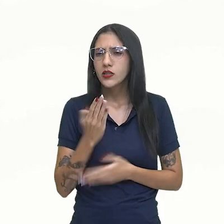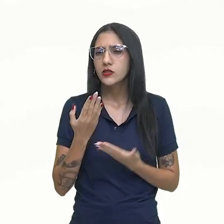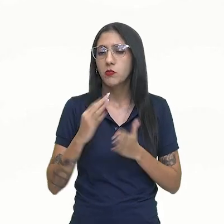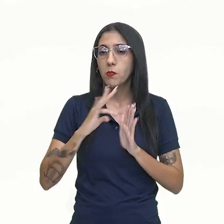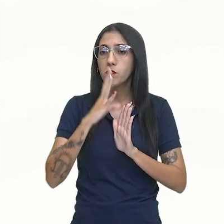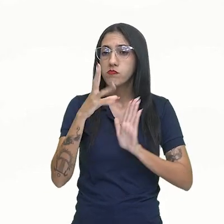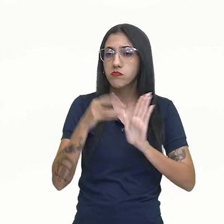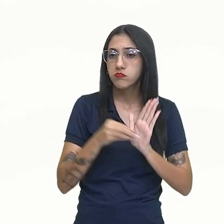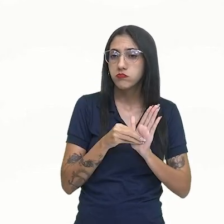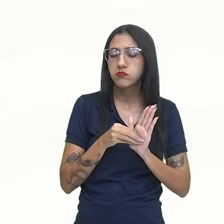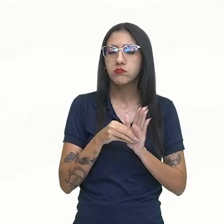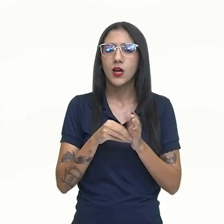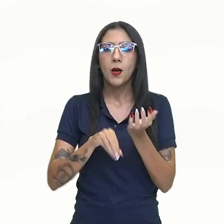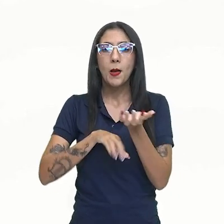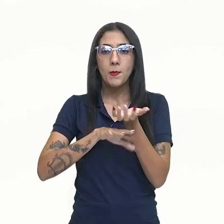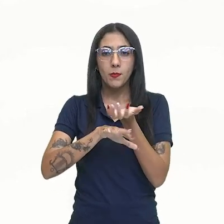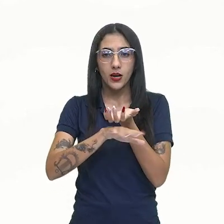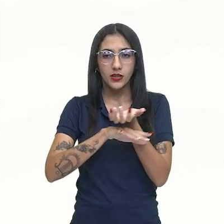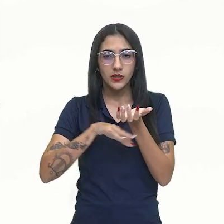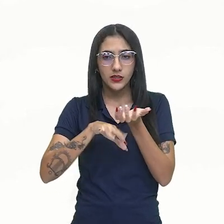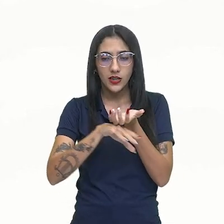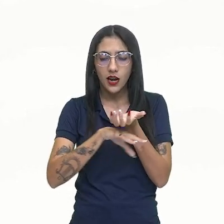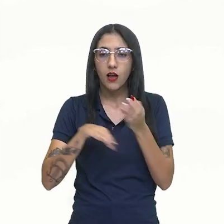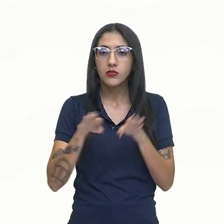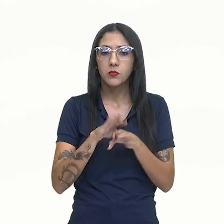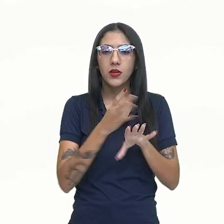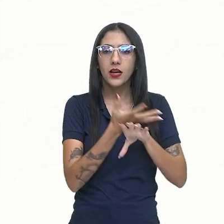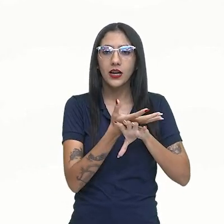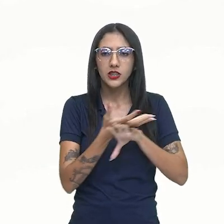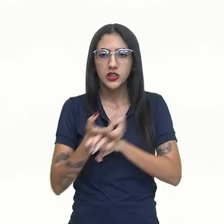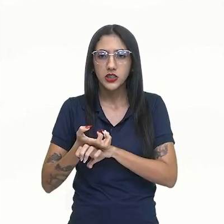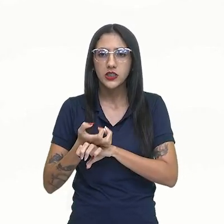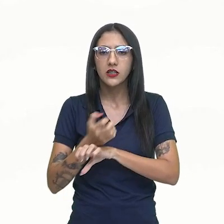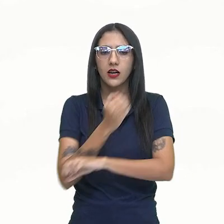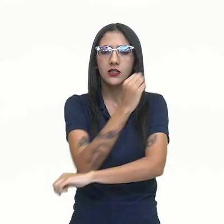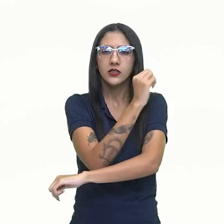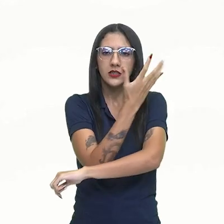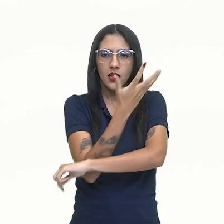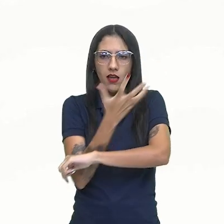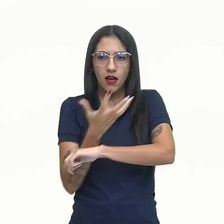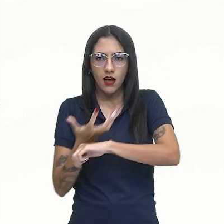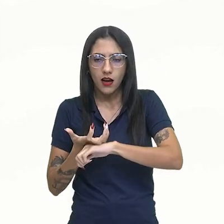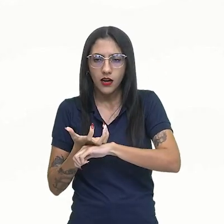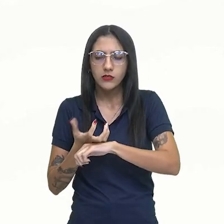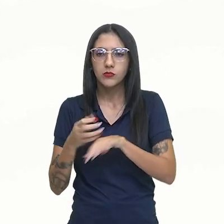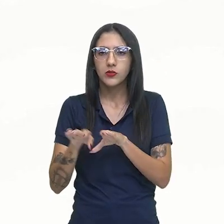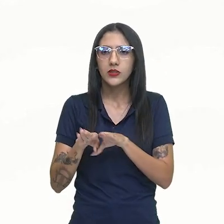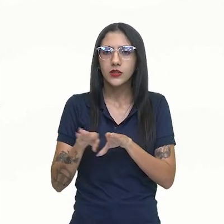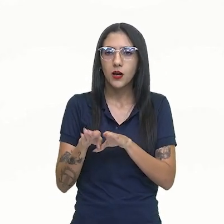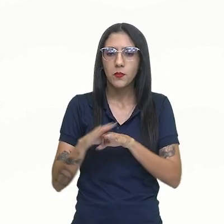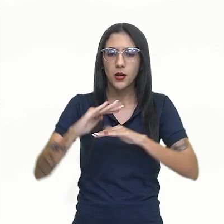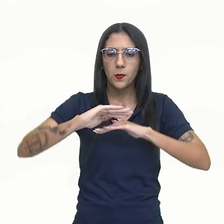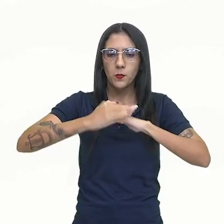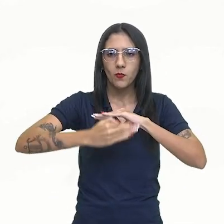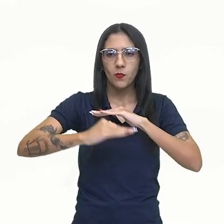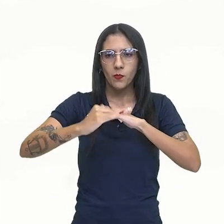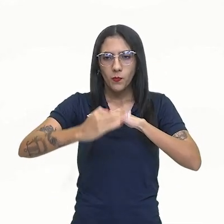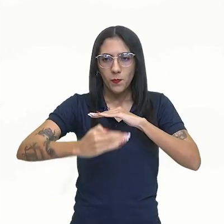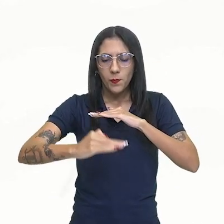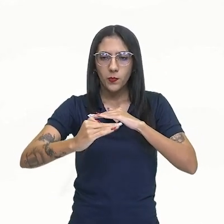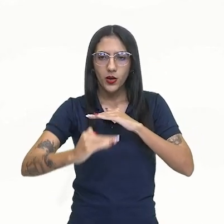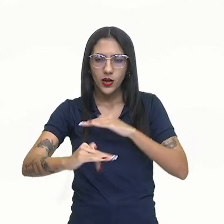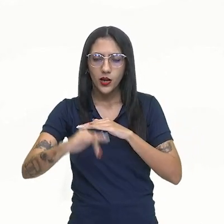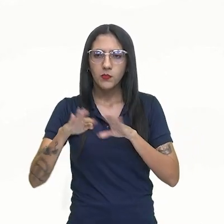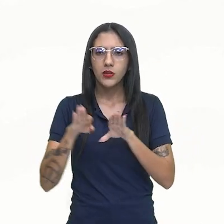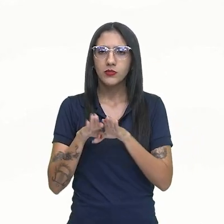bioma Pantanal, o bioma Caatinga, Cerrado, Mata Atlântica, né, o Pampas. Então,